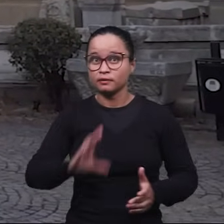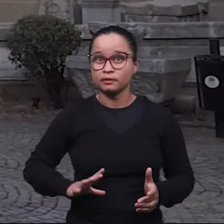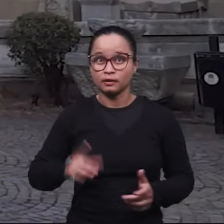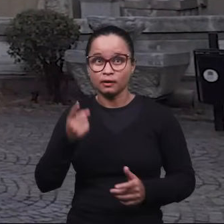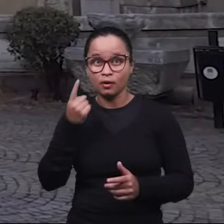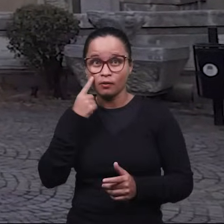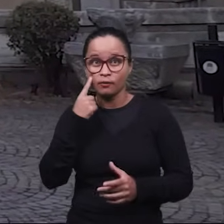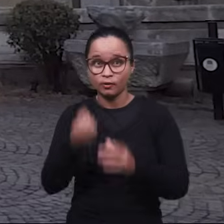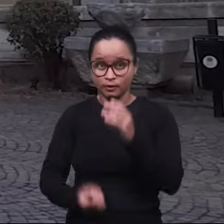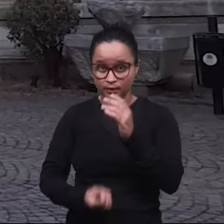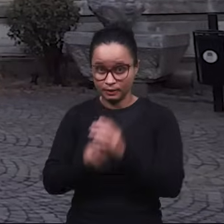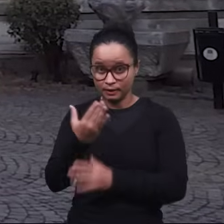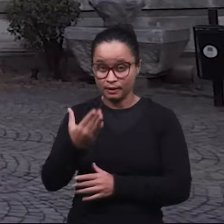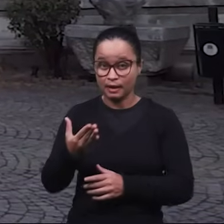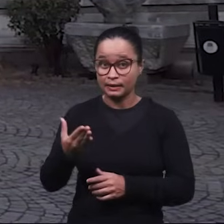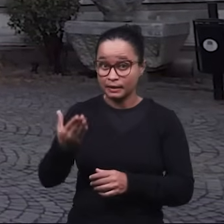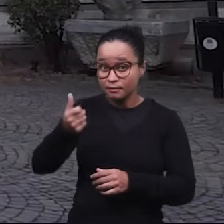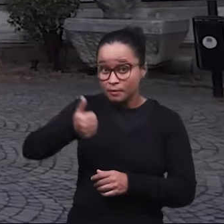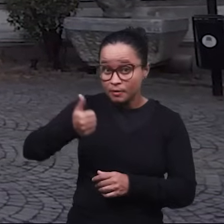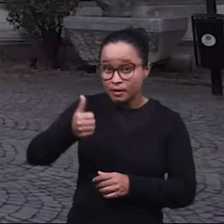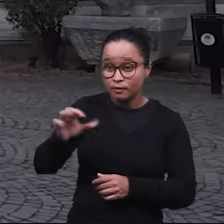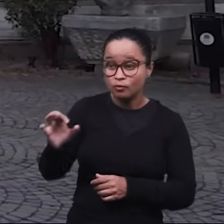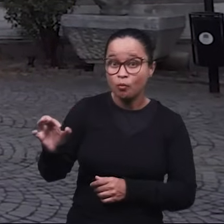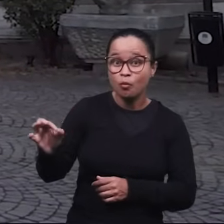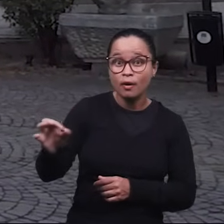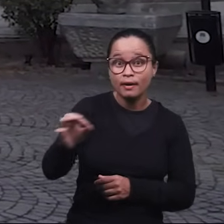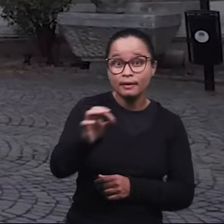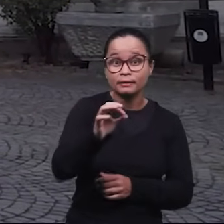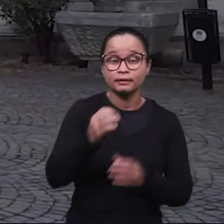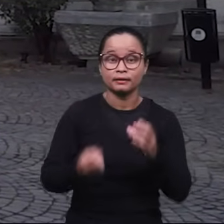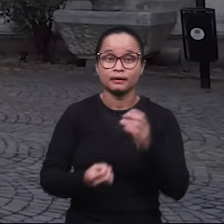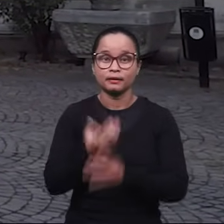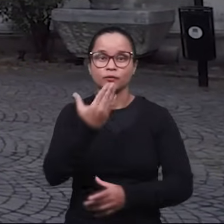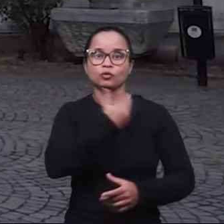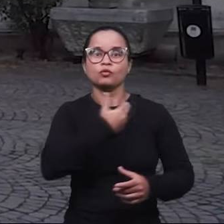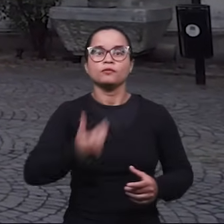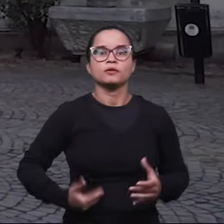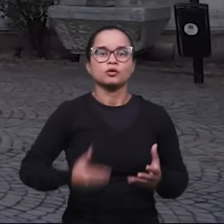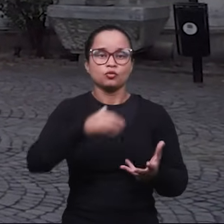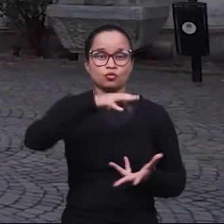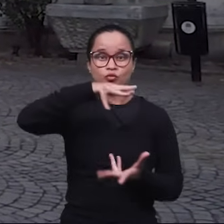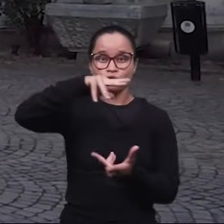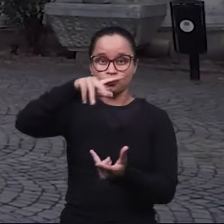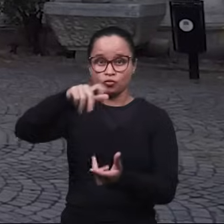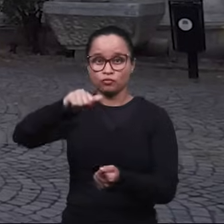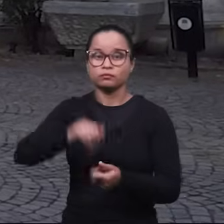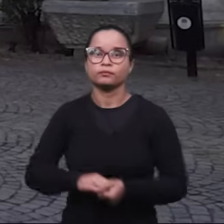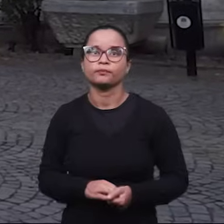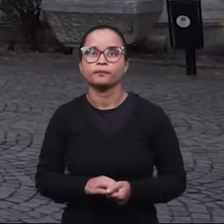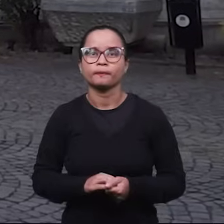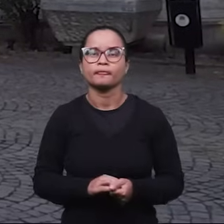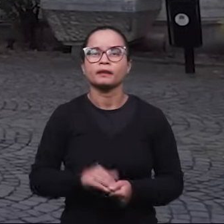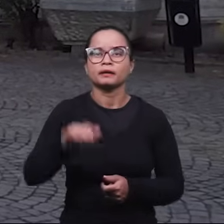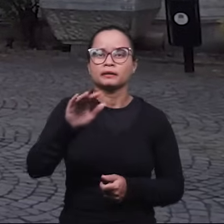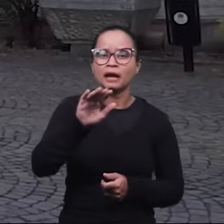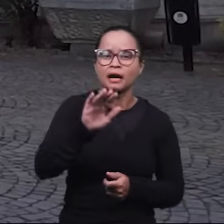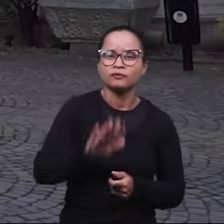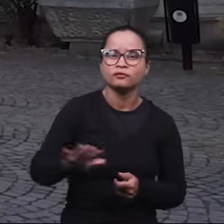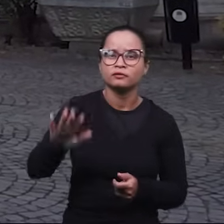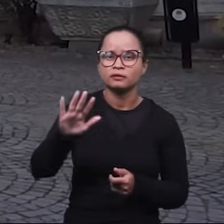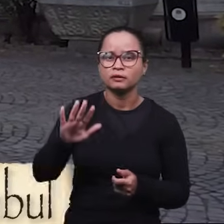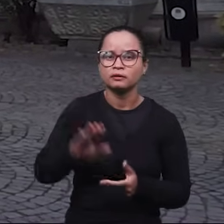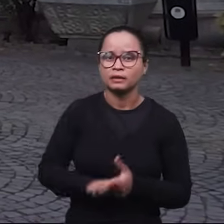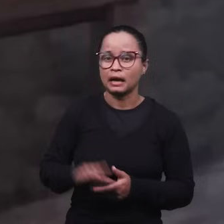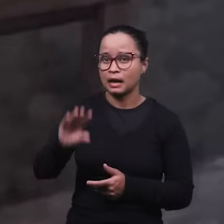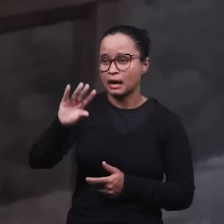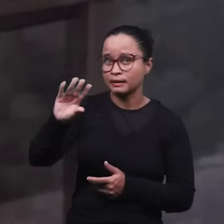primeiras moedas cunhadas oficialmente por um governo, isso no mundo. na região da Anatólia, Ásia